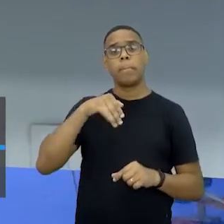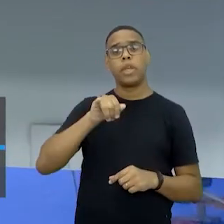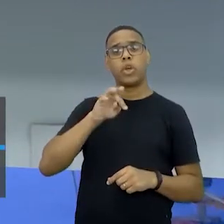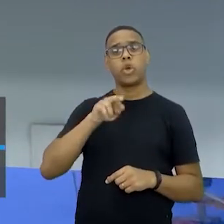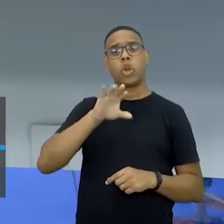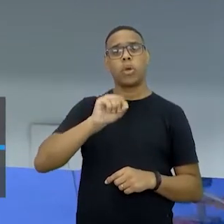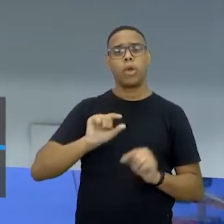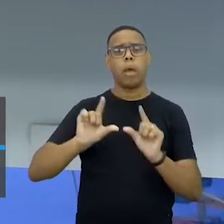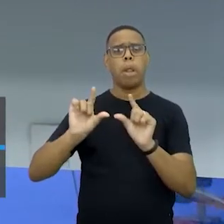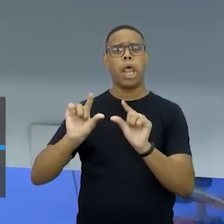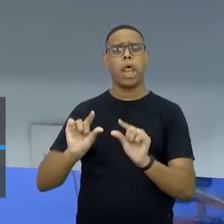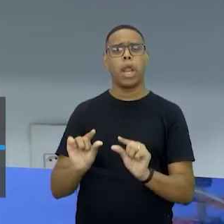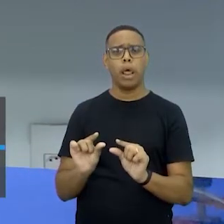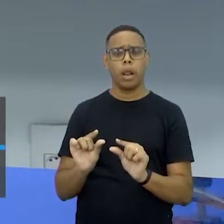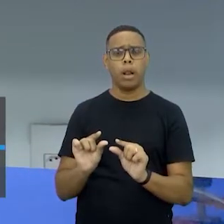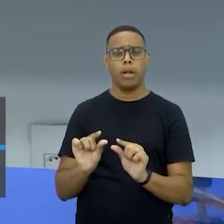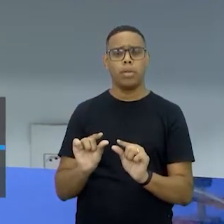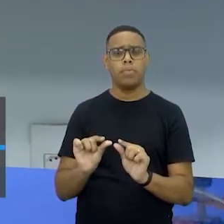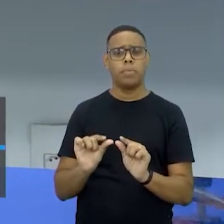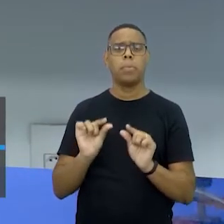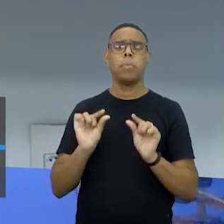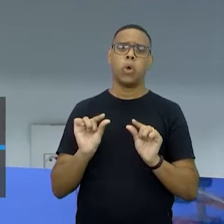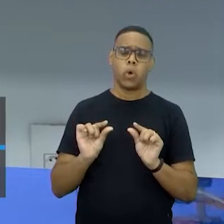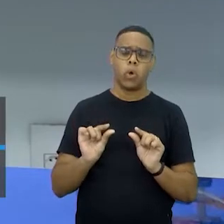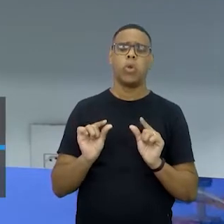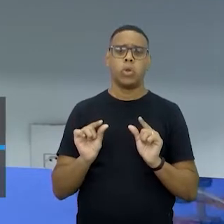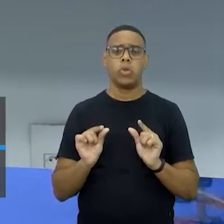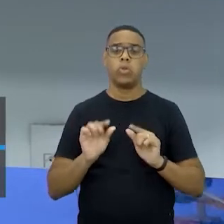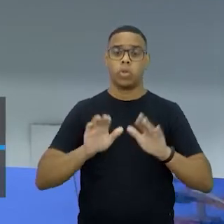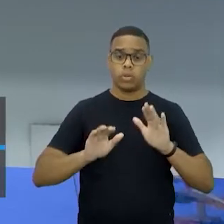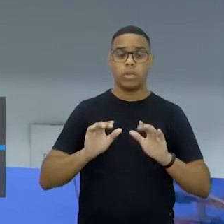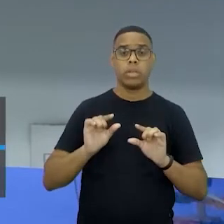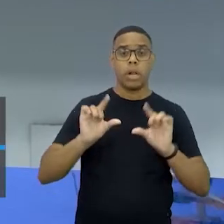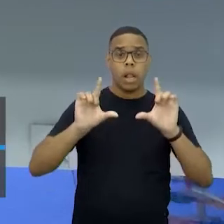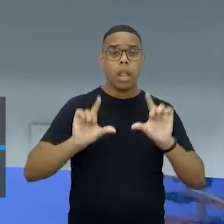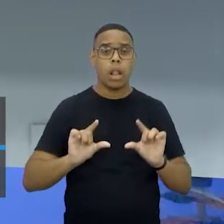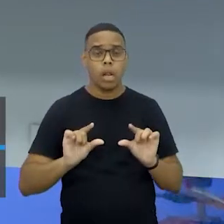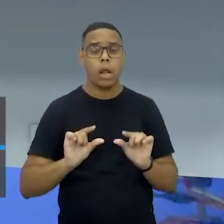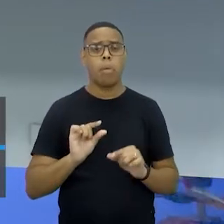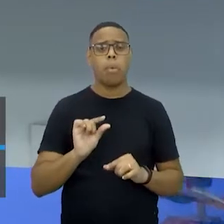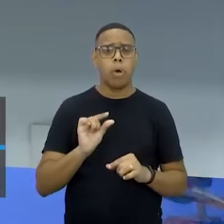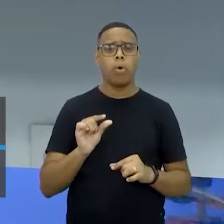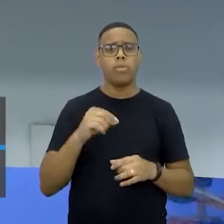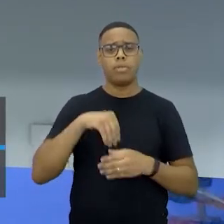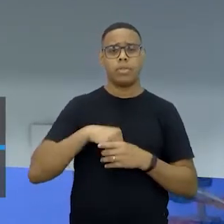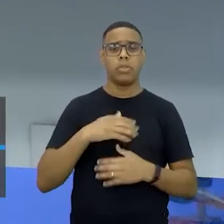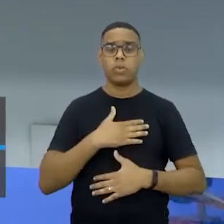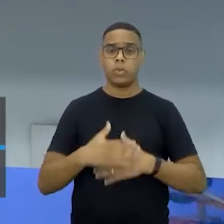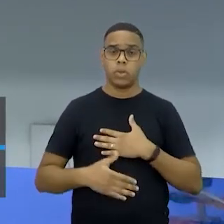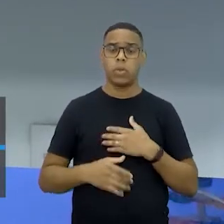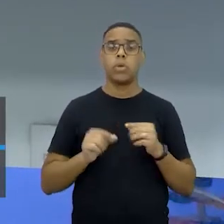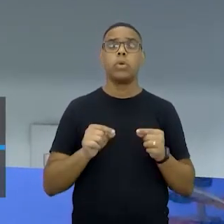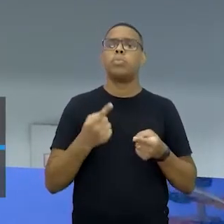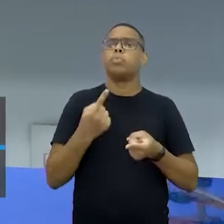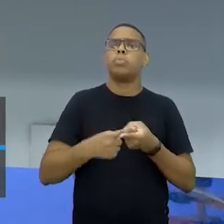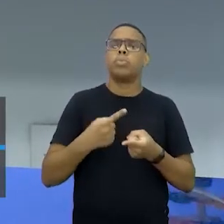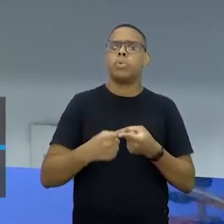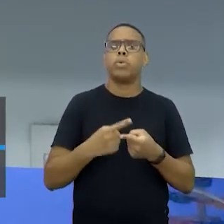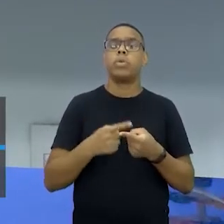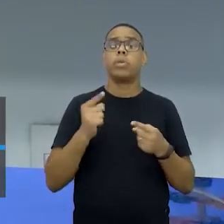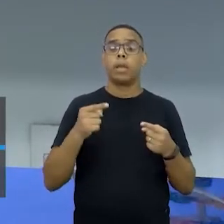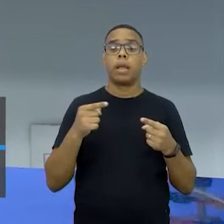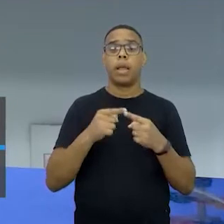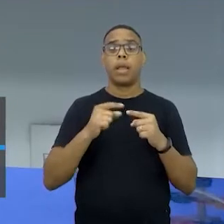micróbios de microrganismos dentro do nosso corpo e com isso muitos desses microrganismos por exemplo estão relacionados